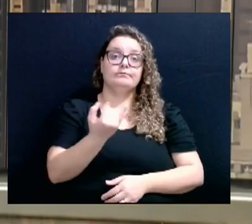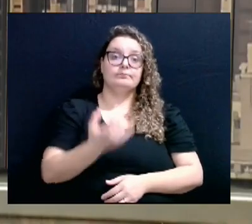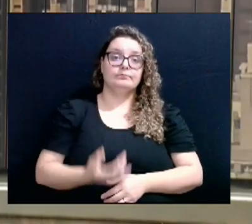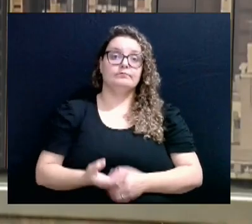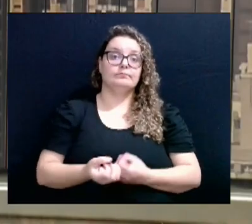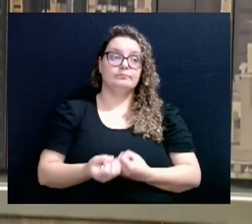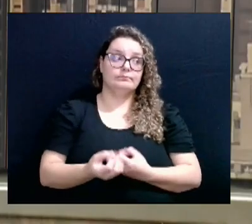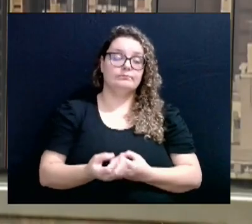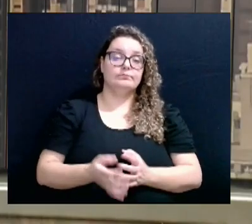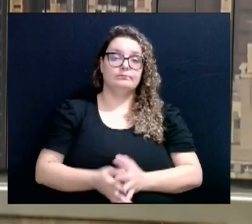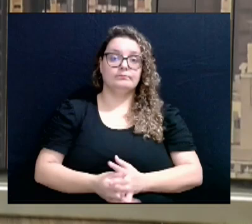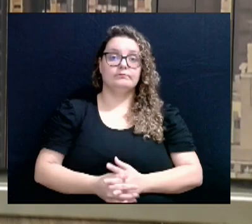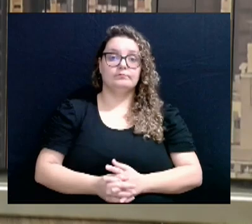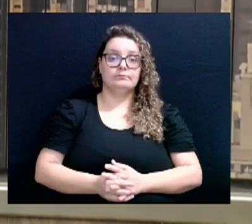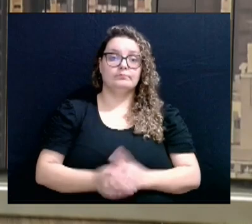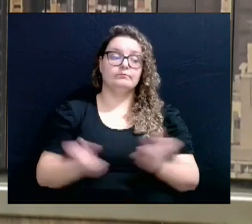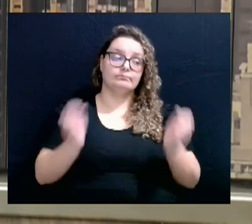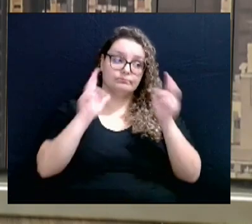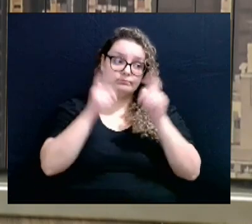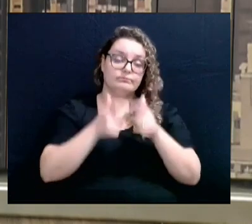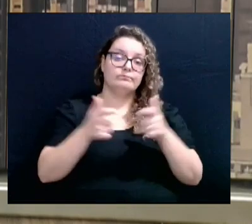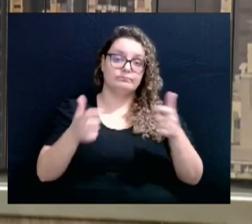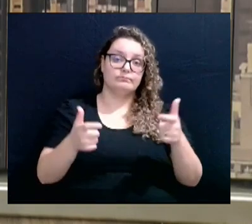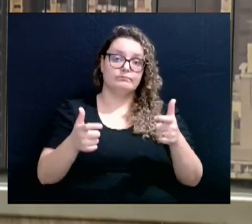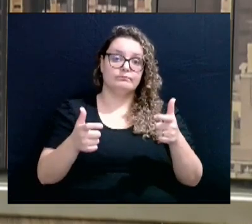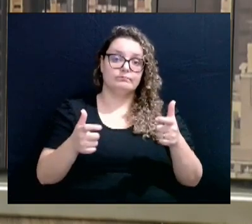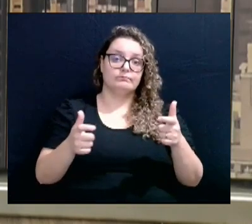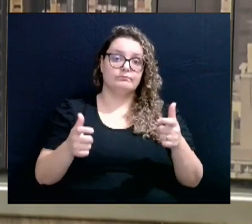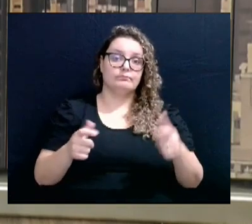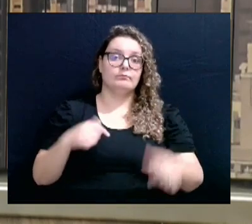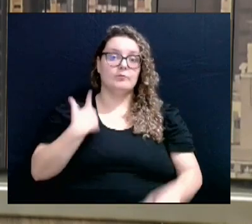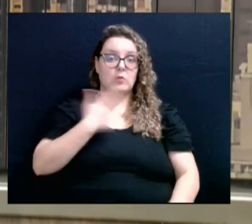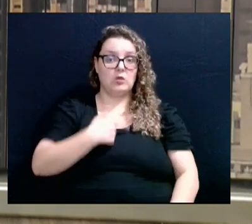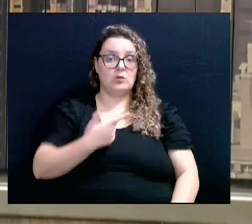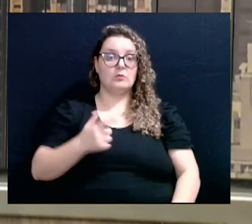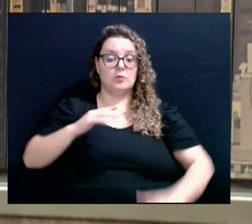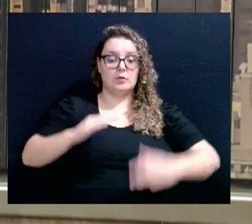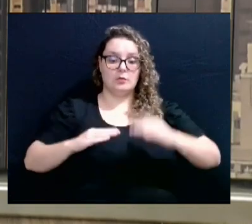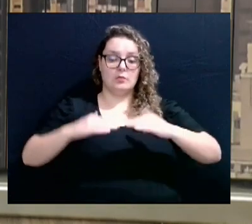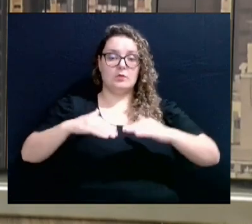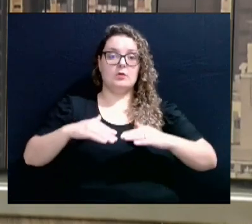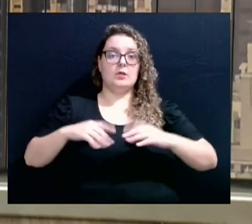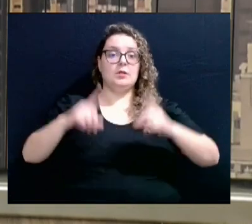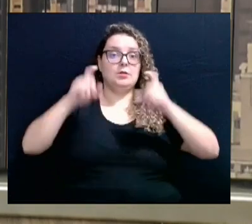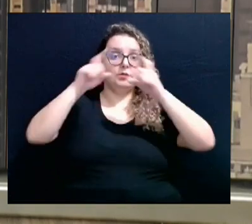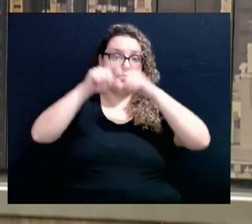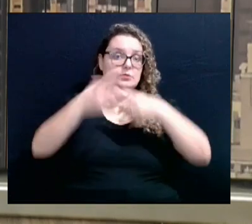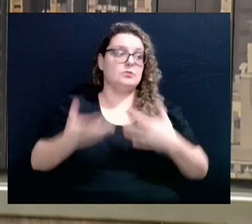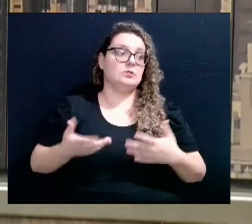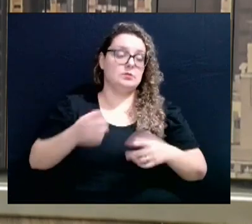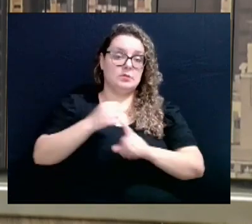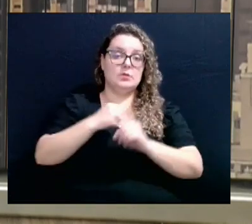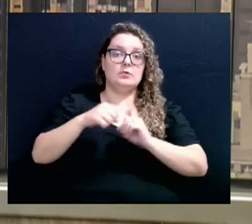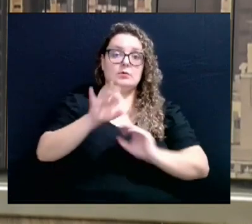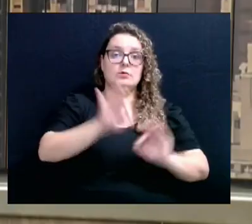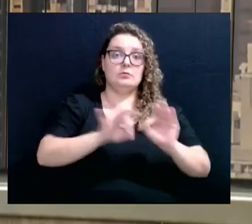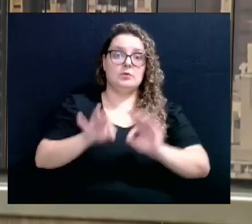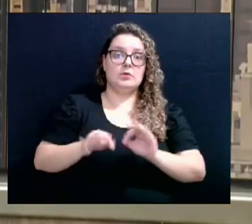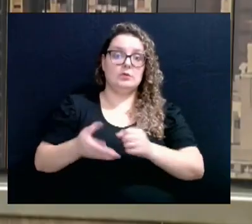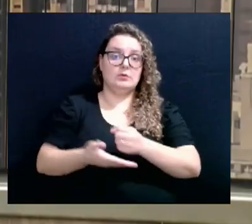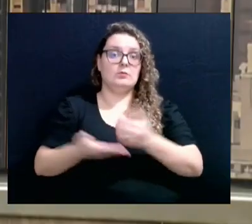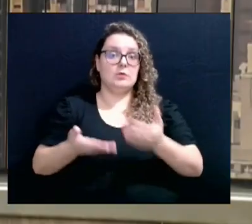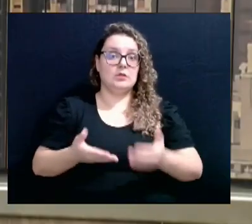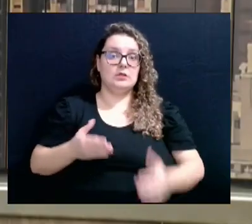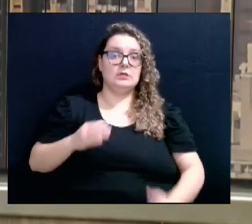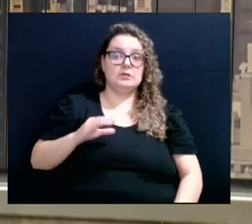alerta ainda maior aceso aí pra gente, porque é um equilíbrio muito delicado e a sociedade se organiza em cima desses ciclos, das estações